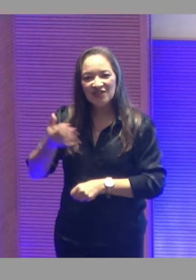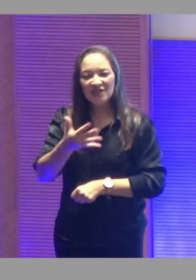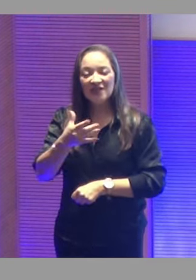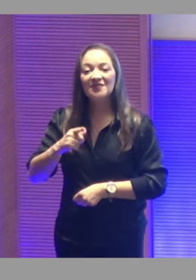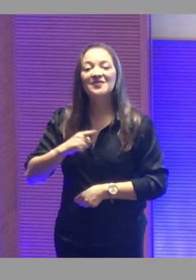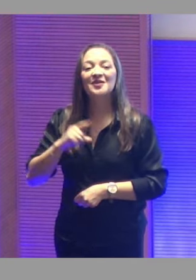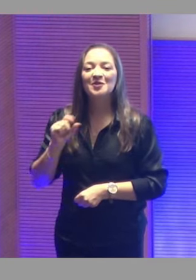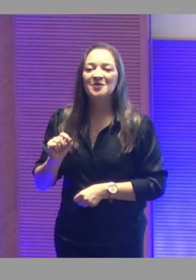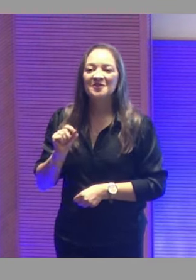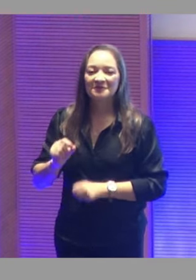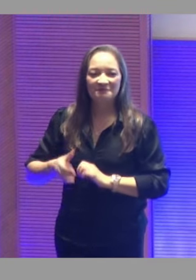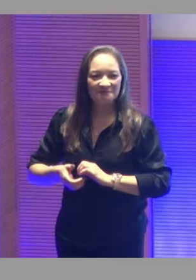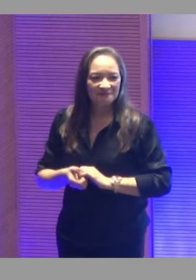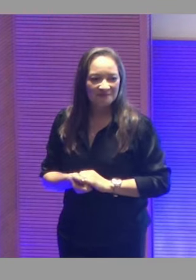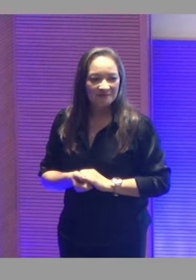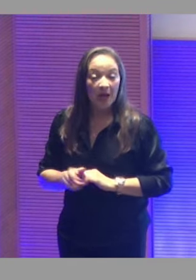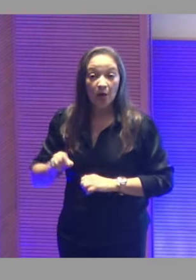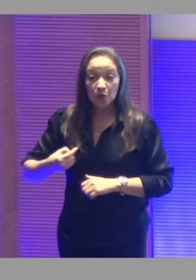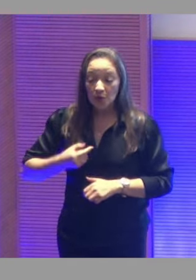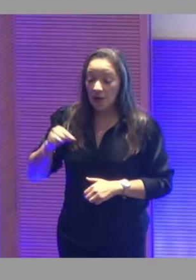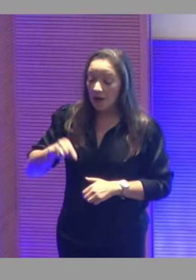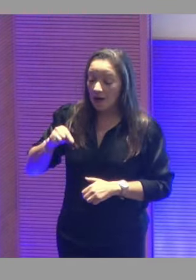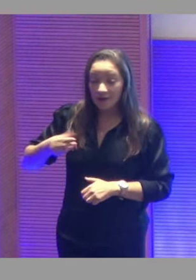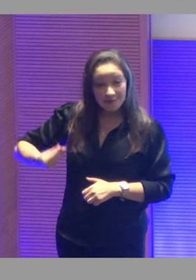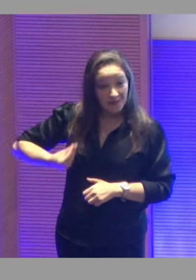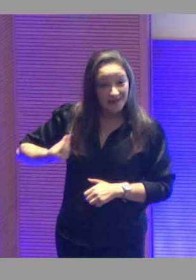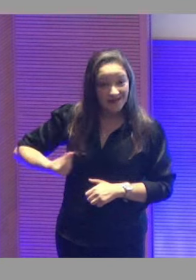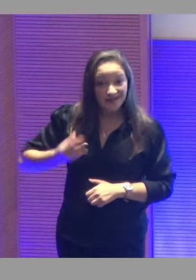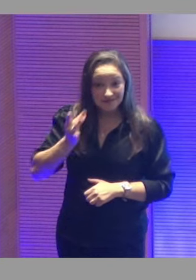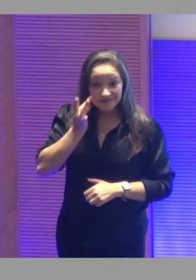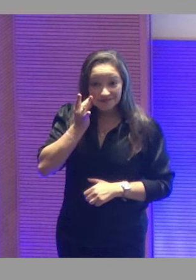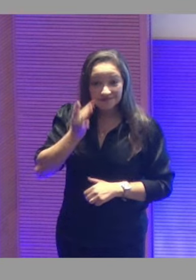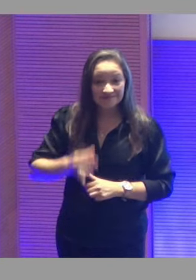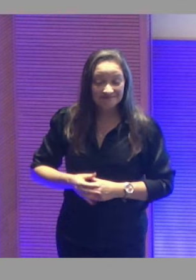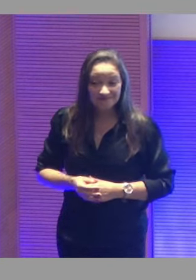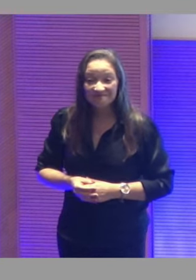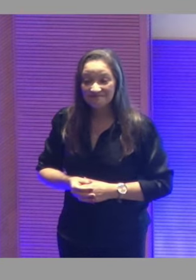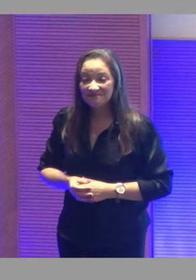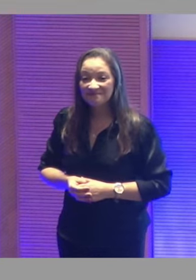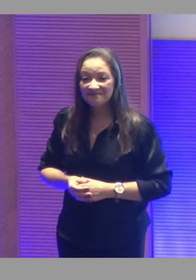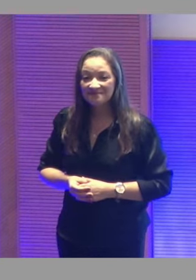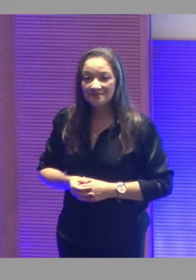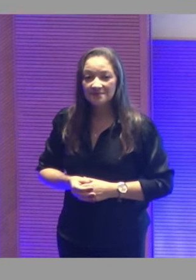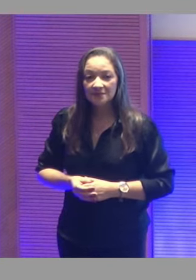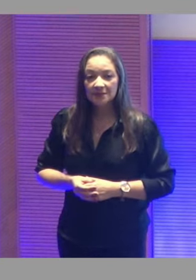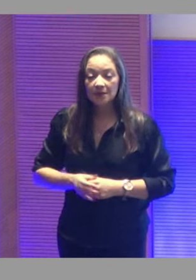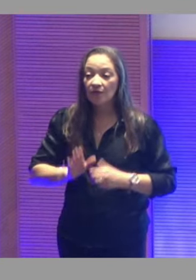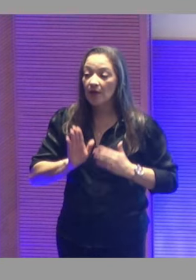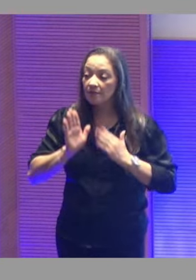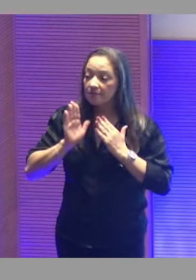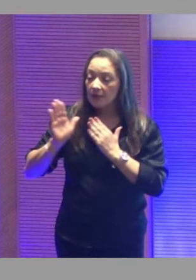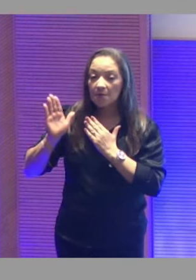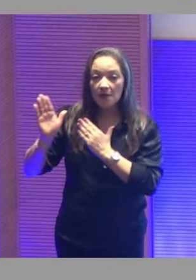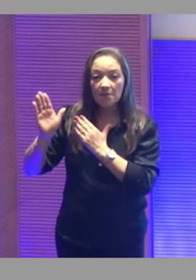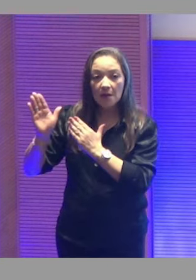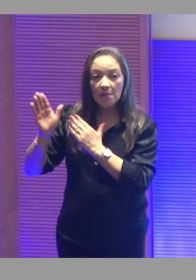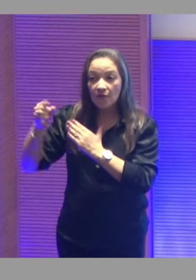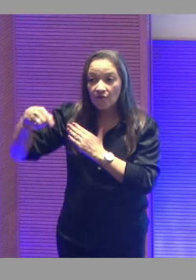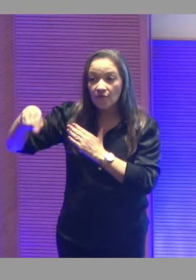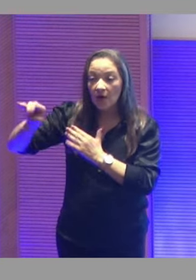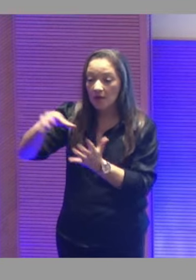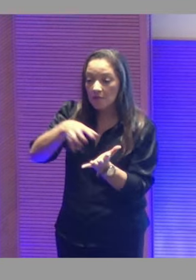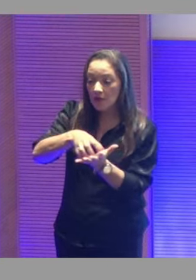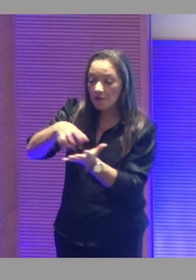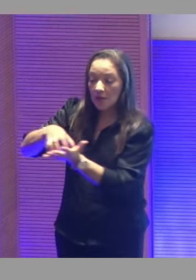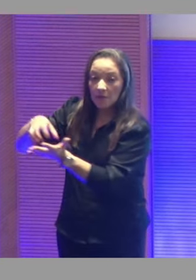nós vamos então nós que estamos aqui presenciais presencialmente iremos nos Direcionar para salas